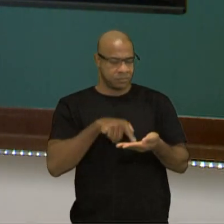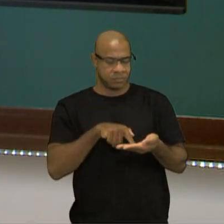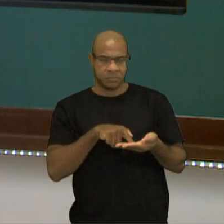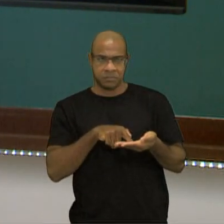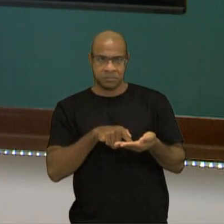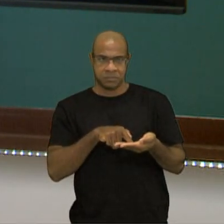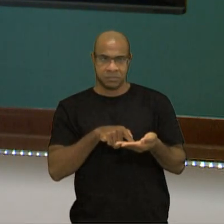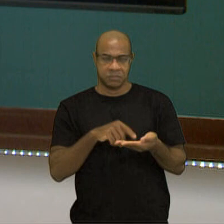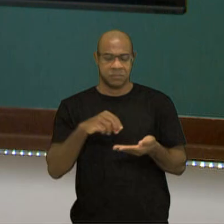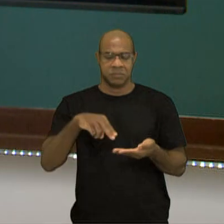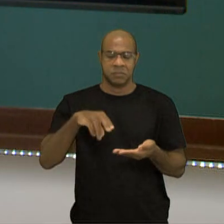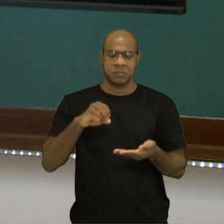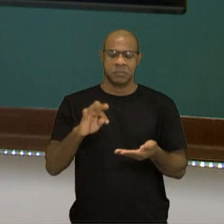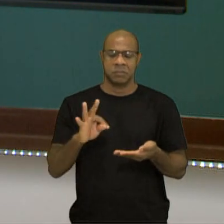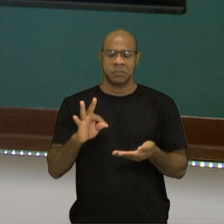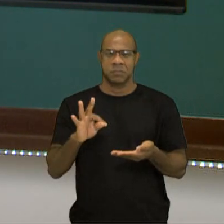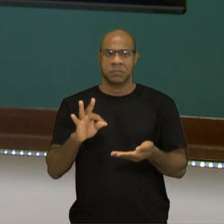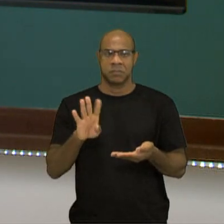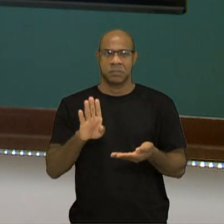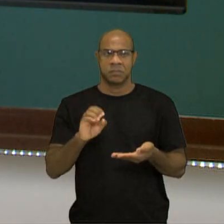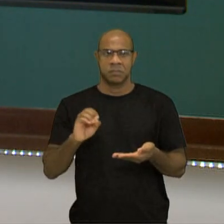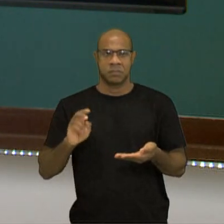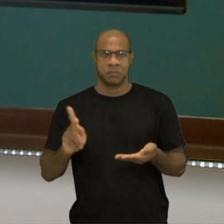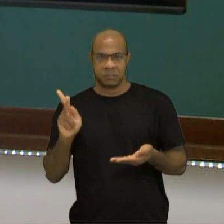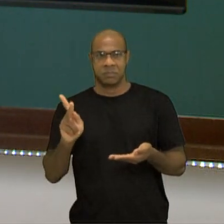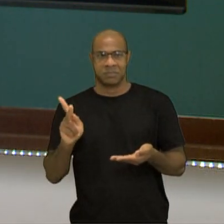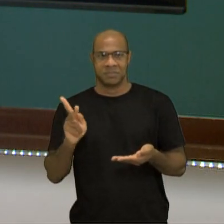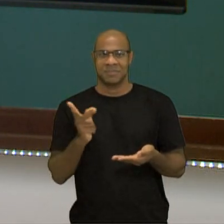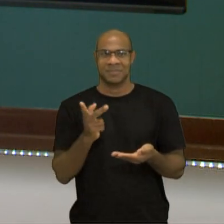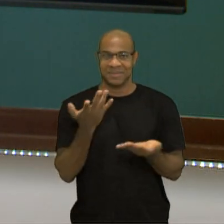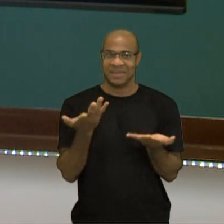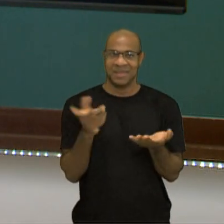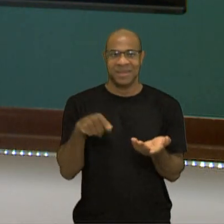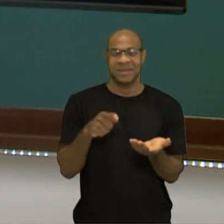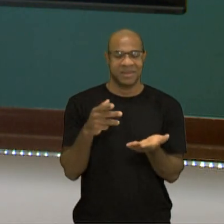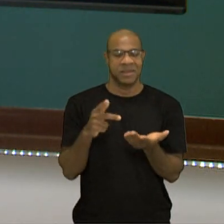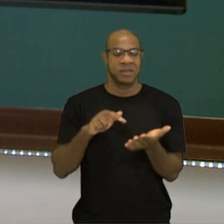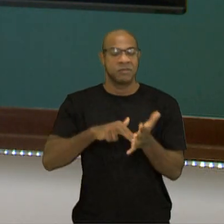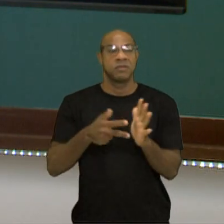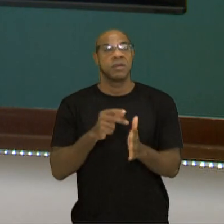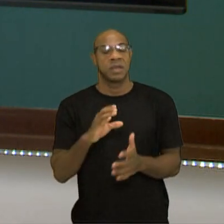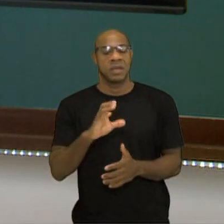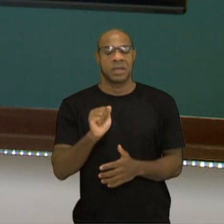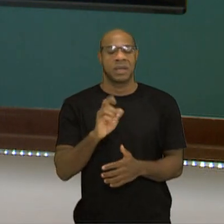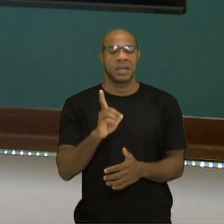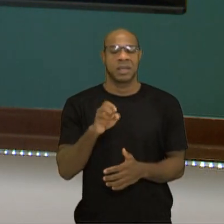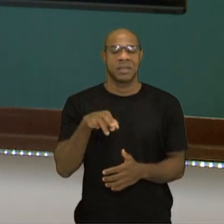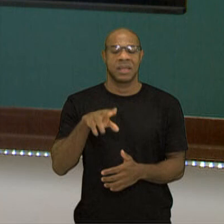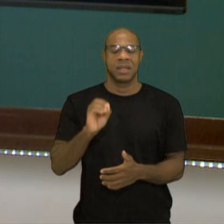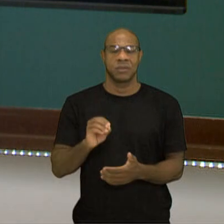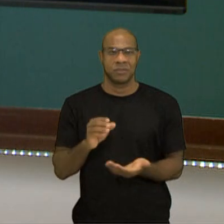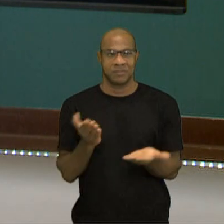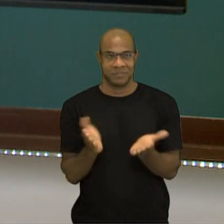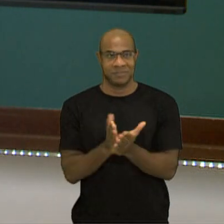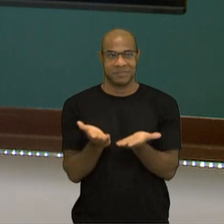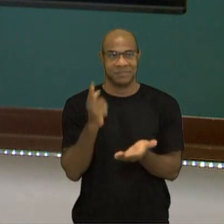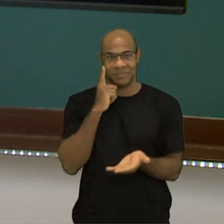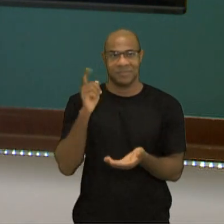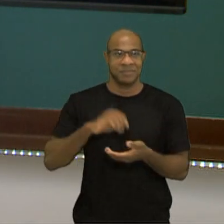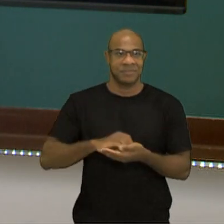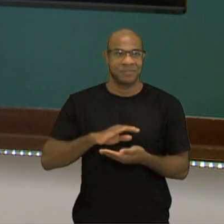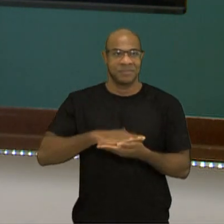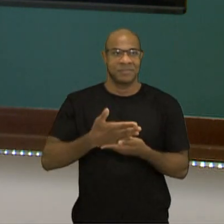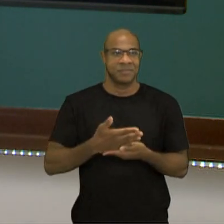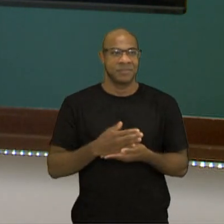acaba chamando de notebook, né? A gente até com um sotaque mais aportuguesado, vamos assim dizer. Laptop computer, porque lap